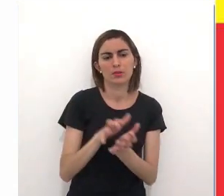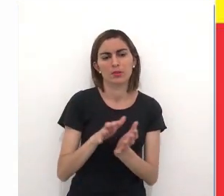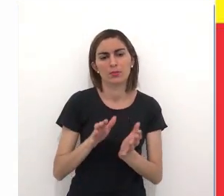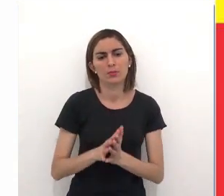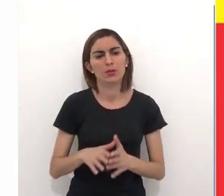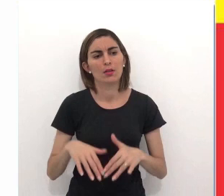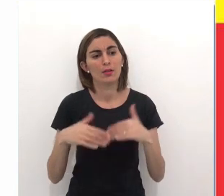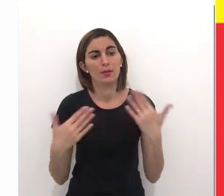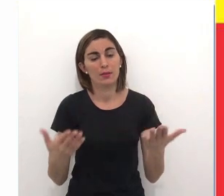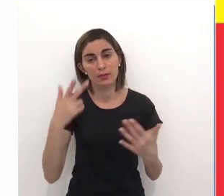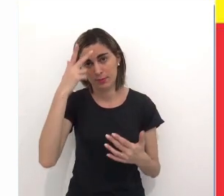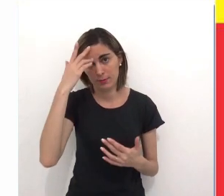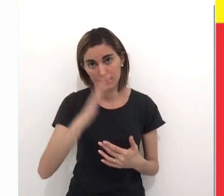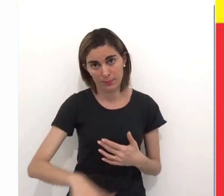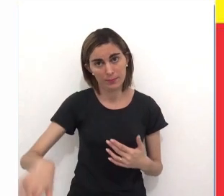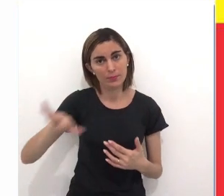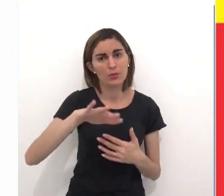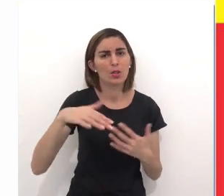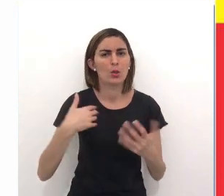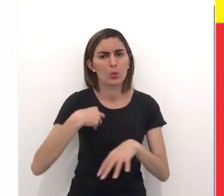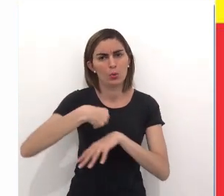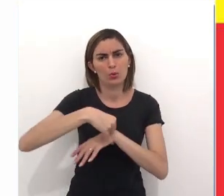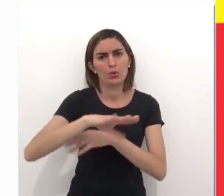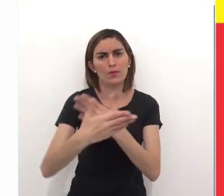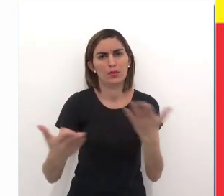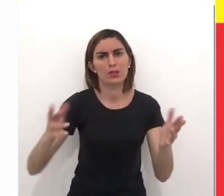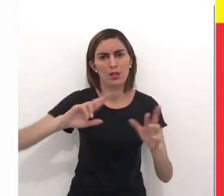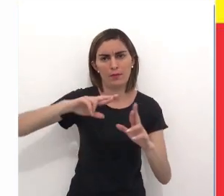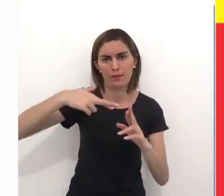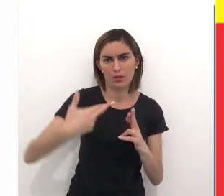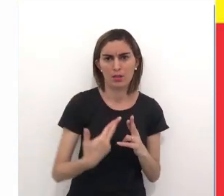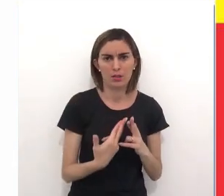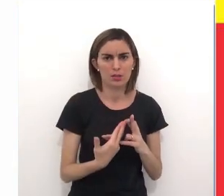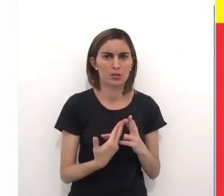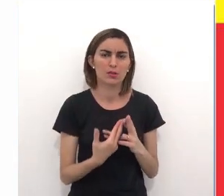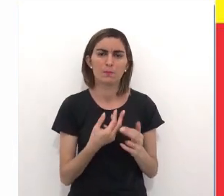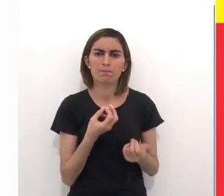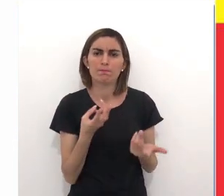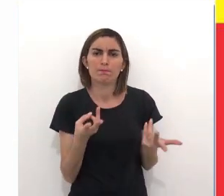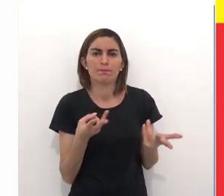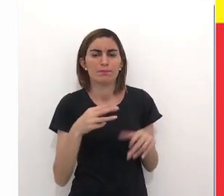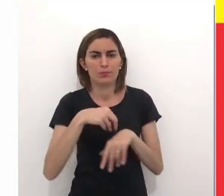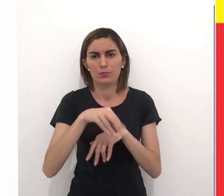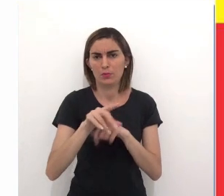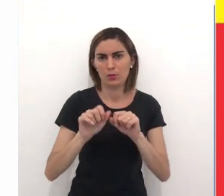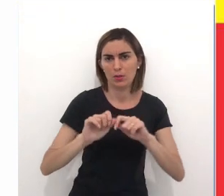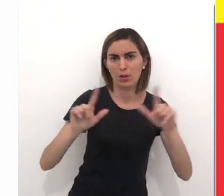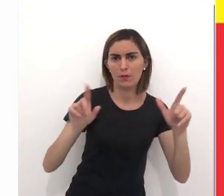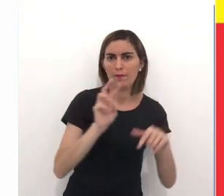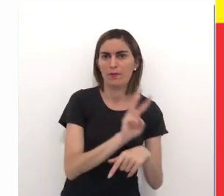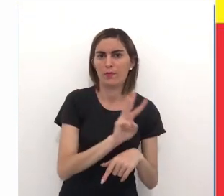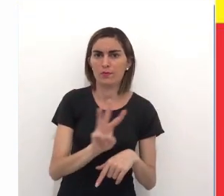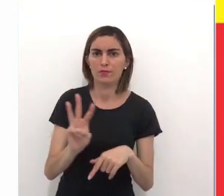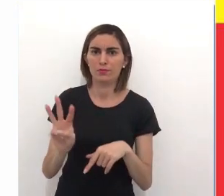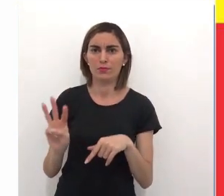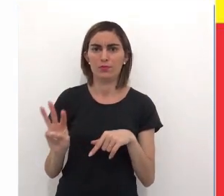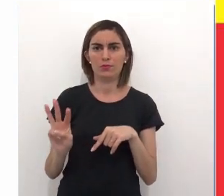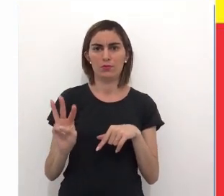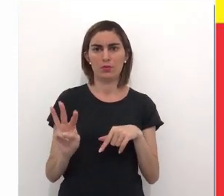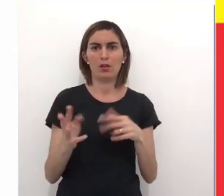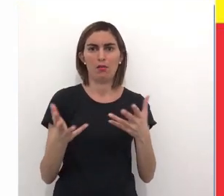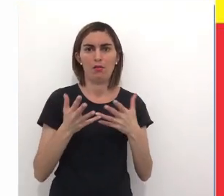Pernambucana. Então, pessoal, eu trago para vocês aí, conforme aí está na tela,